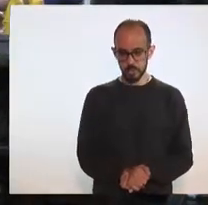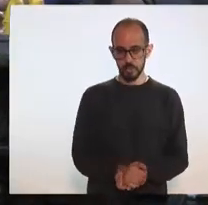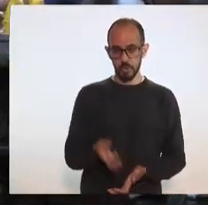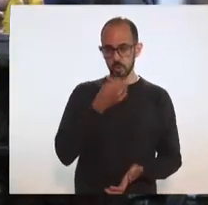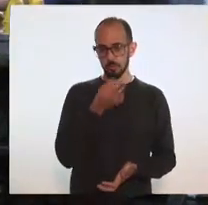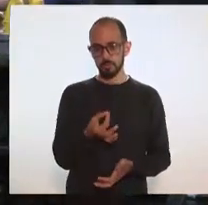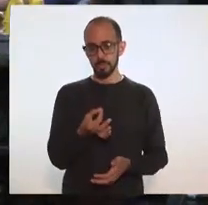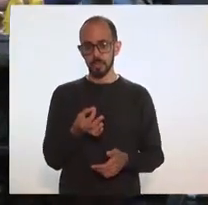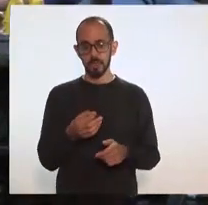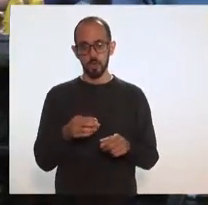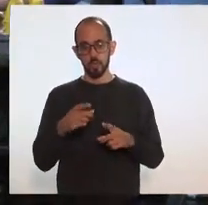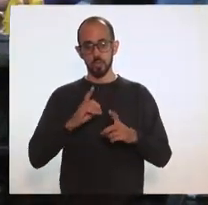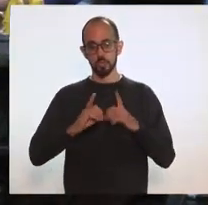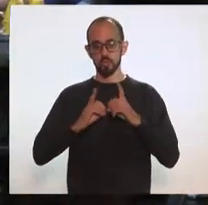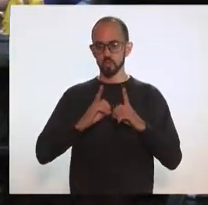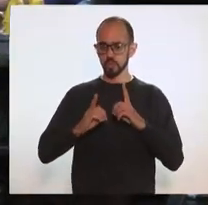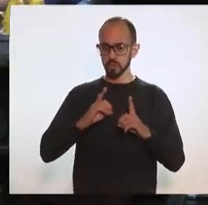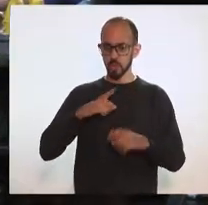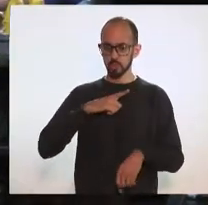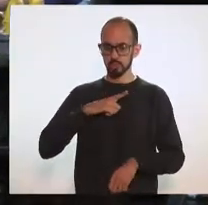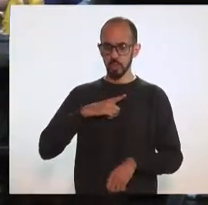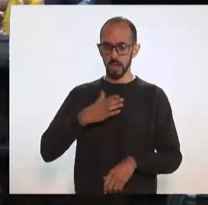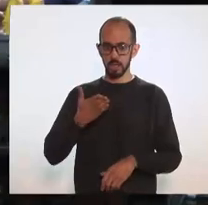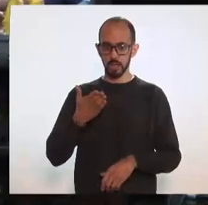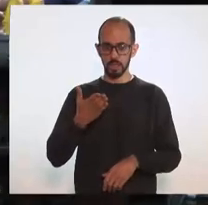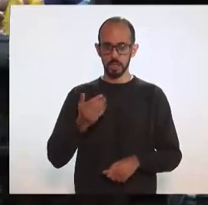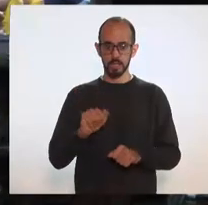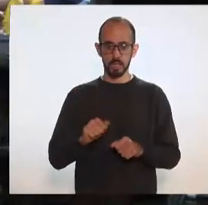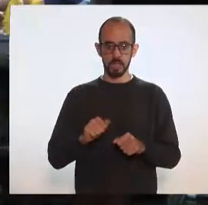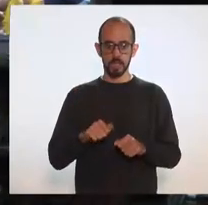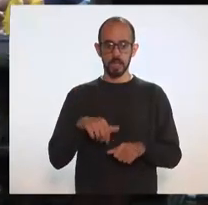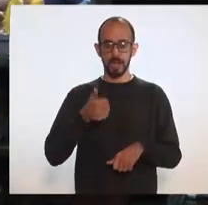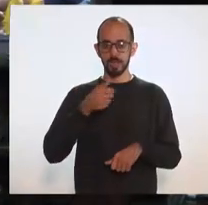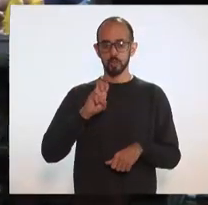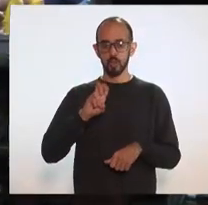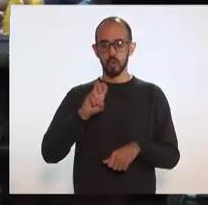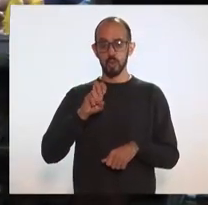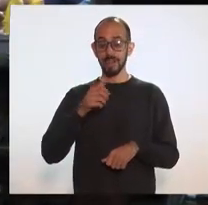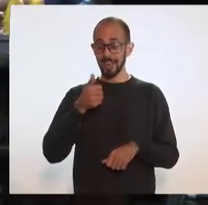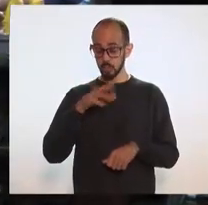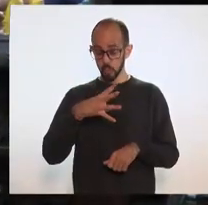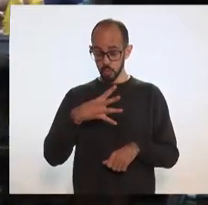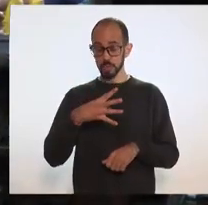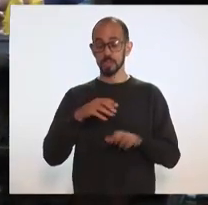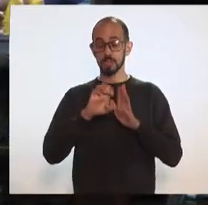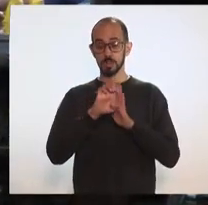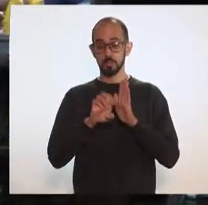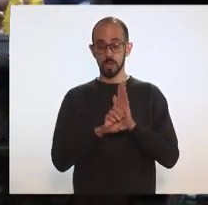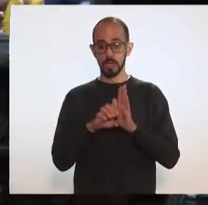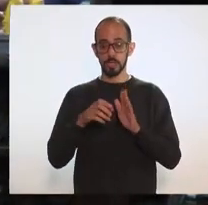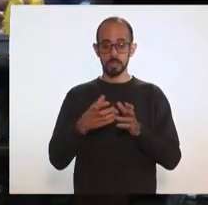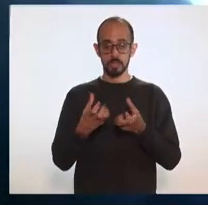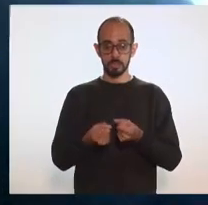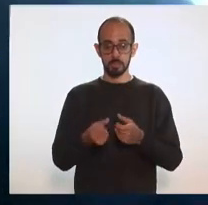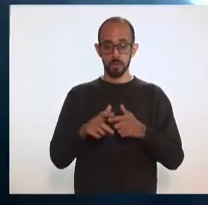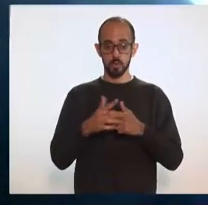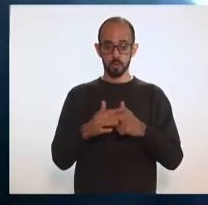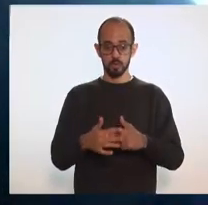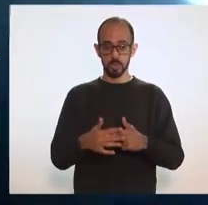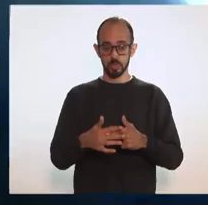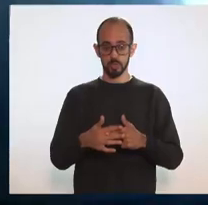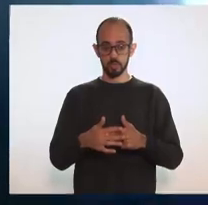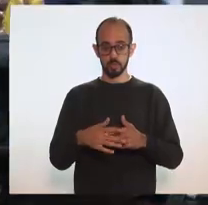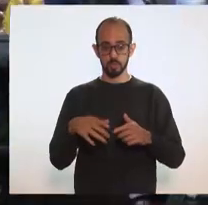90 de aquele discutir será a discussão A presente proposta recebeu 14 emendas entrar nas comissões Presidente pela ordem